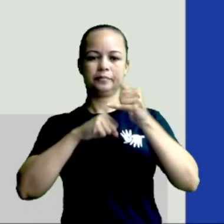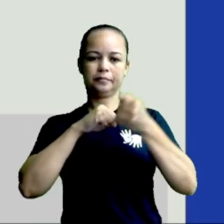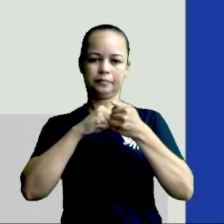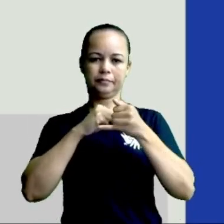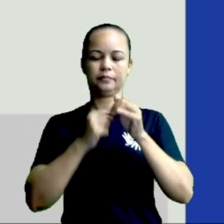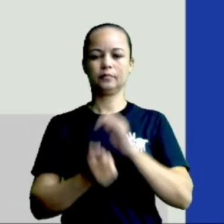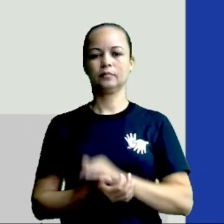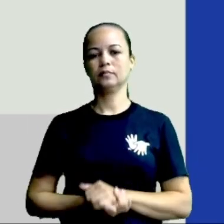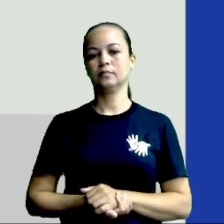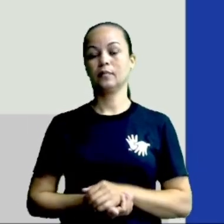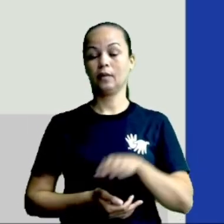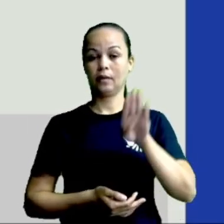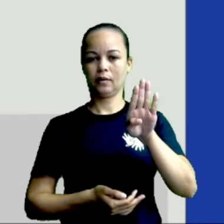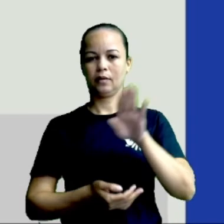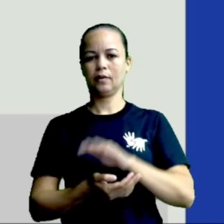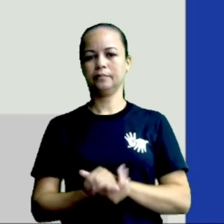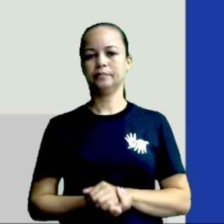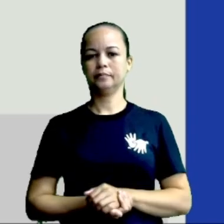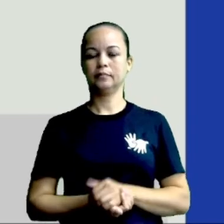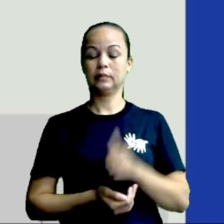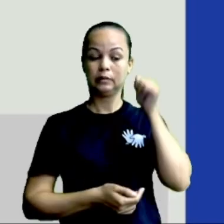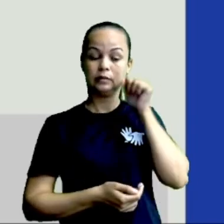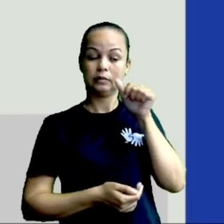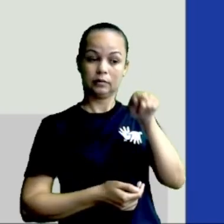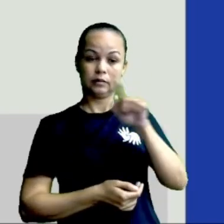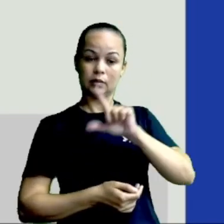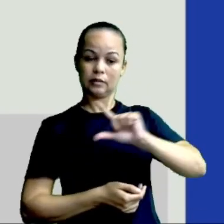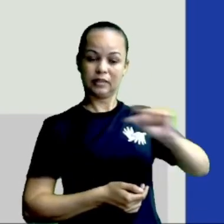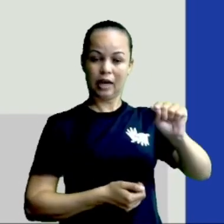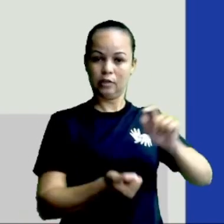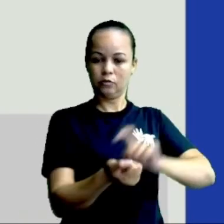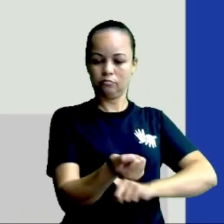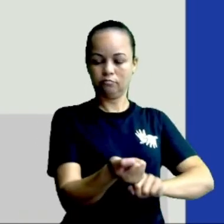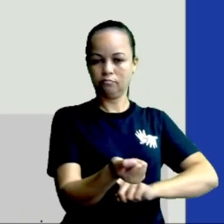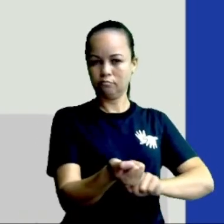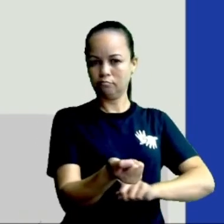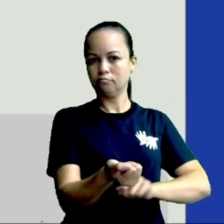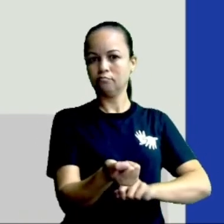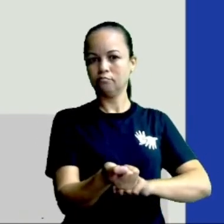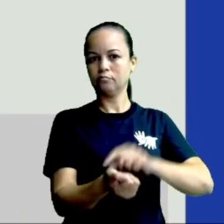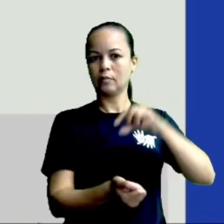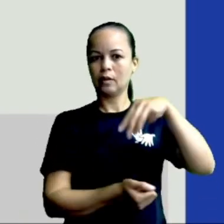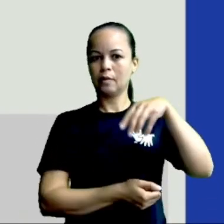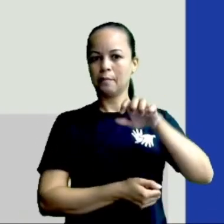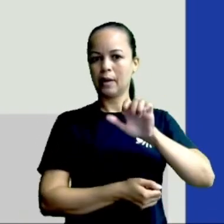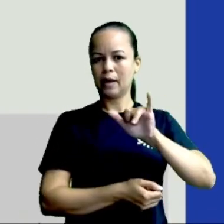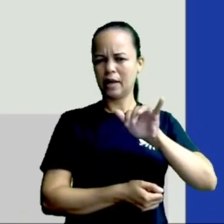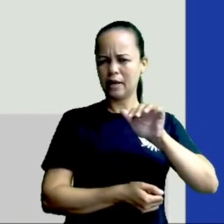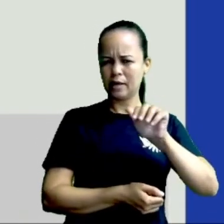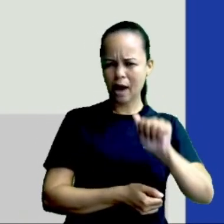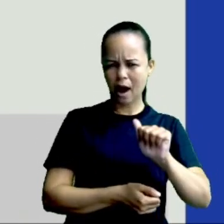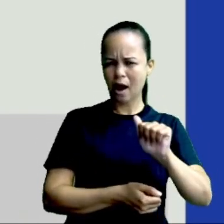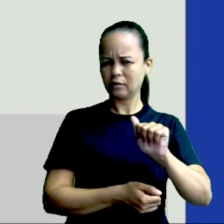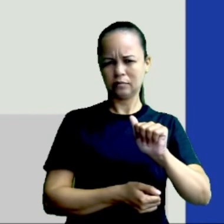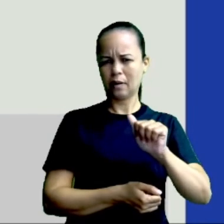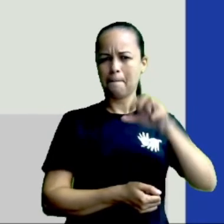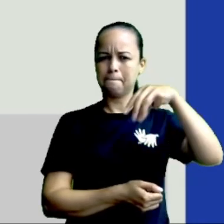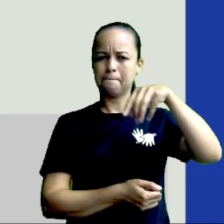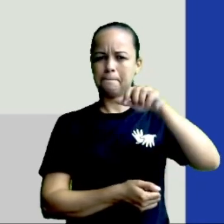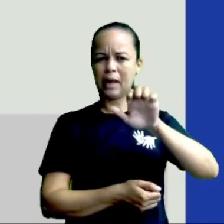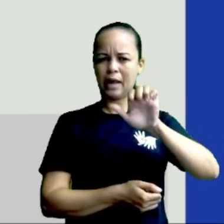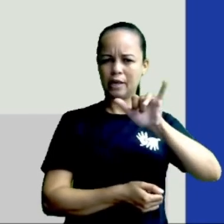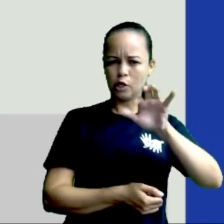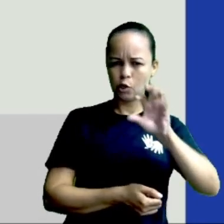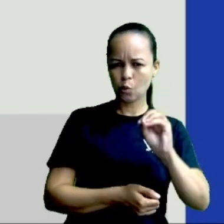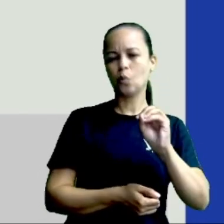adjetivo. Letra B. Ela saiu meio nervosa. Quer dizer que ela saiu a metade nervosa? Não, né?